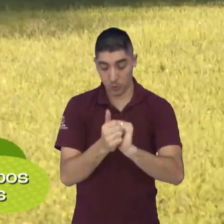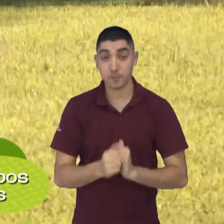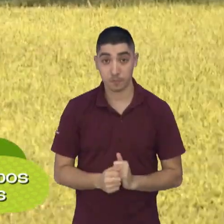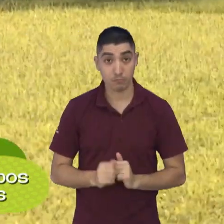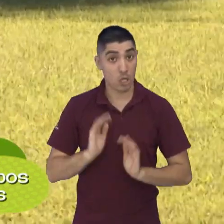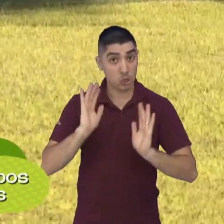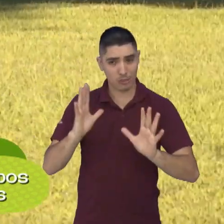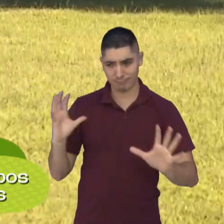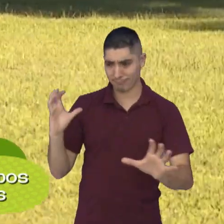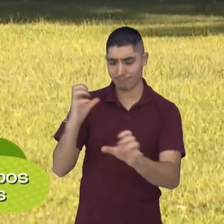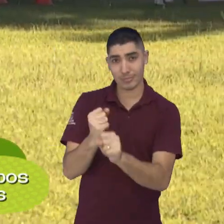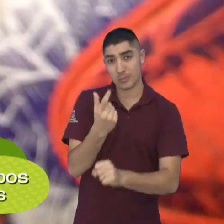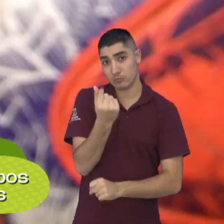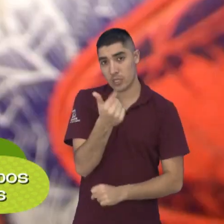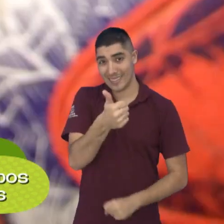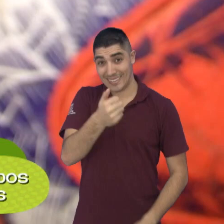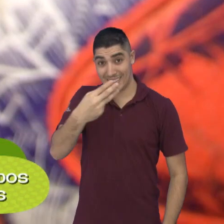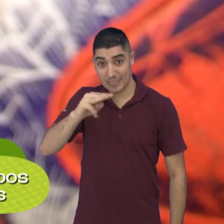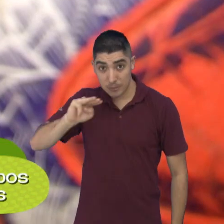distribuídos